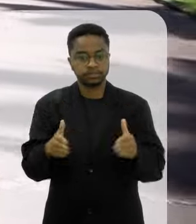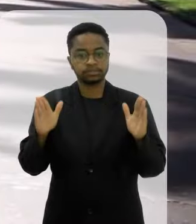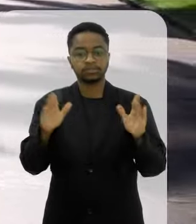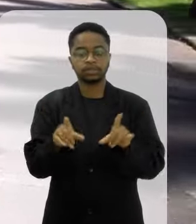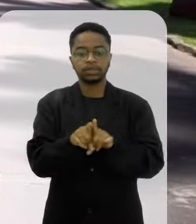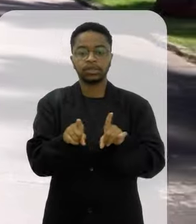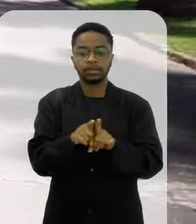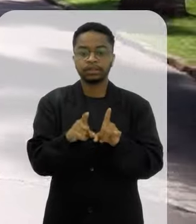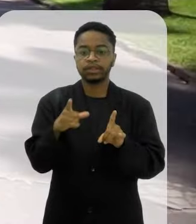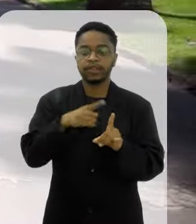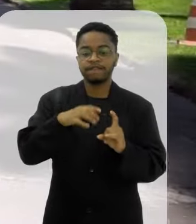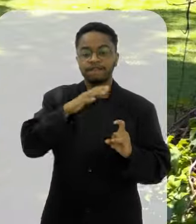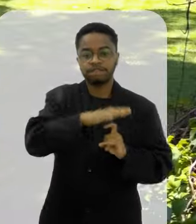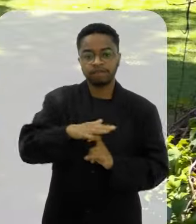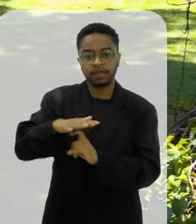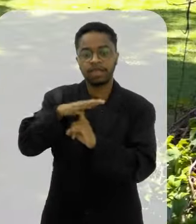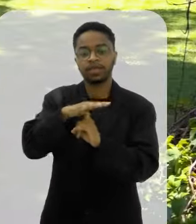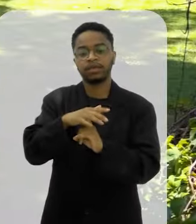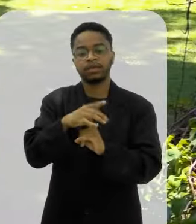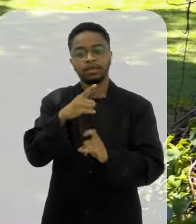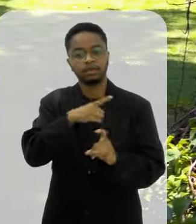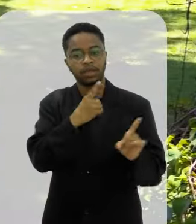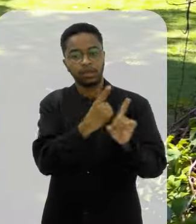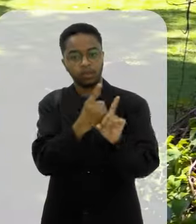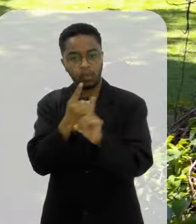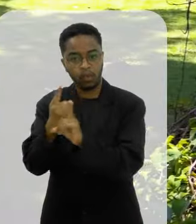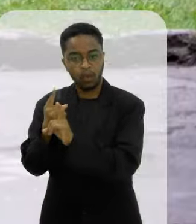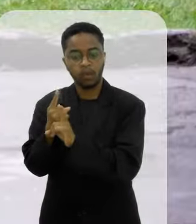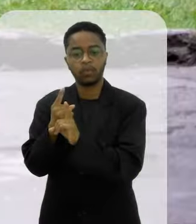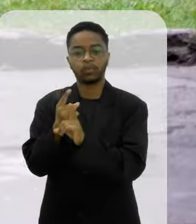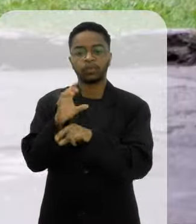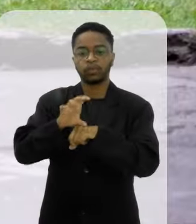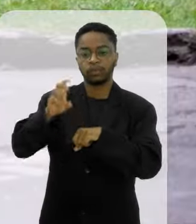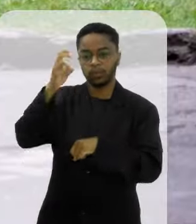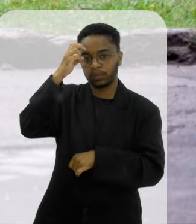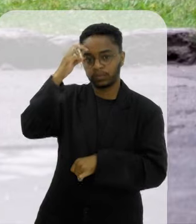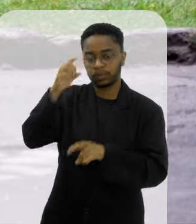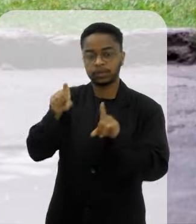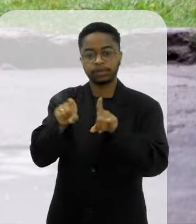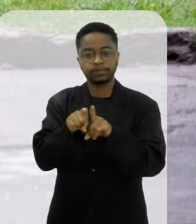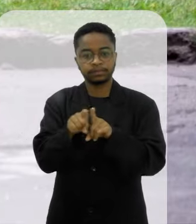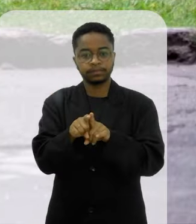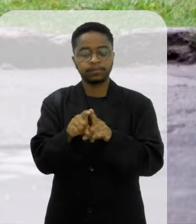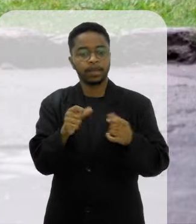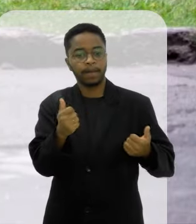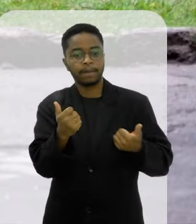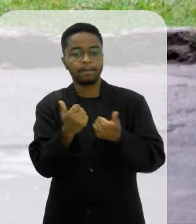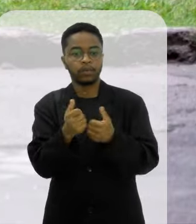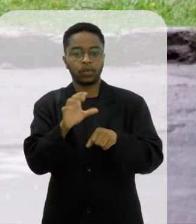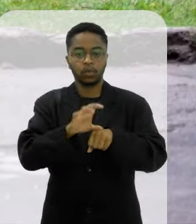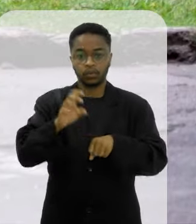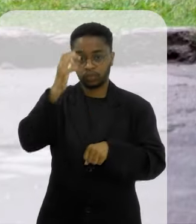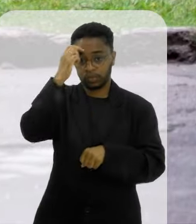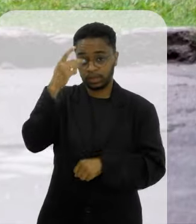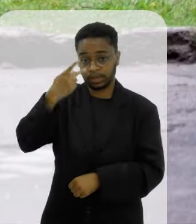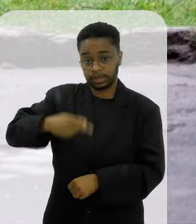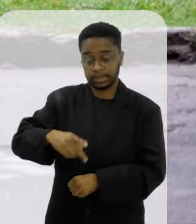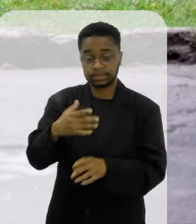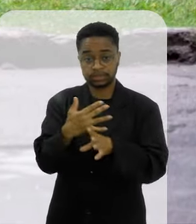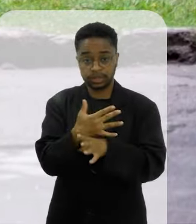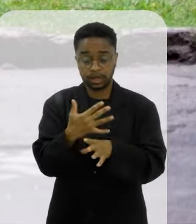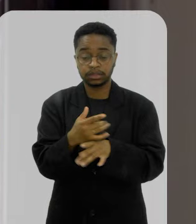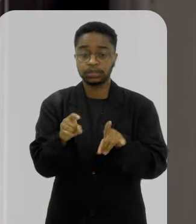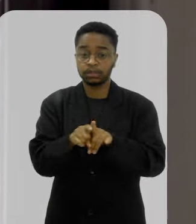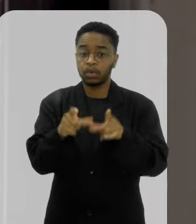é aberto ao público, ele promove feiras, promove encontros de cultura, fortalecimento da cultura